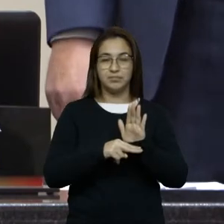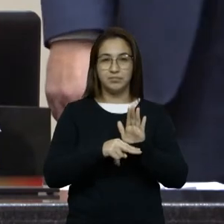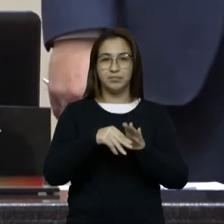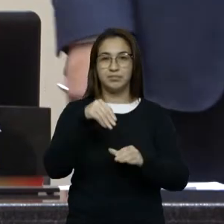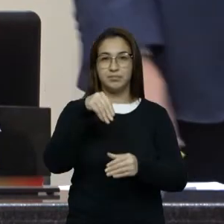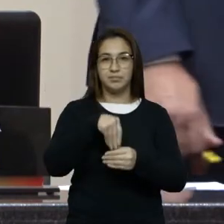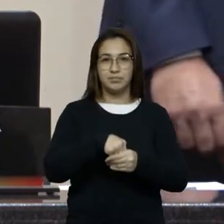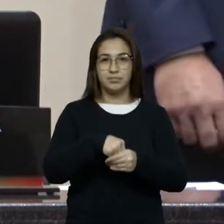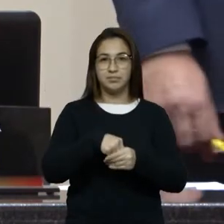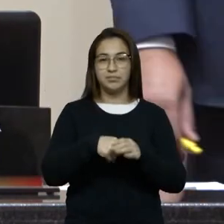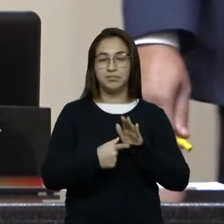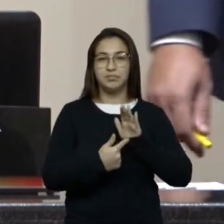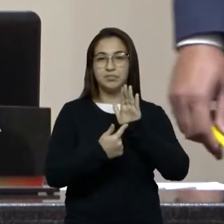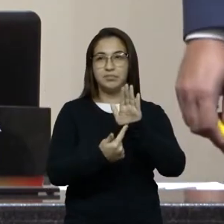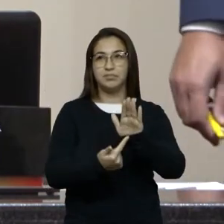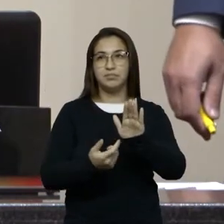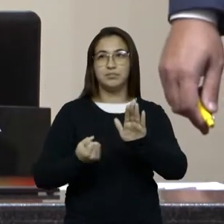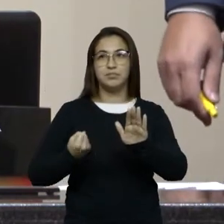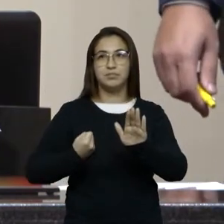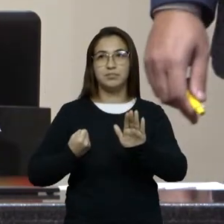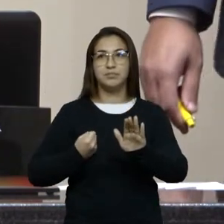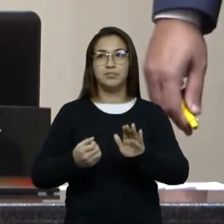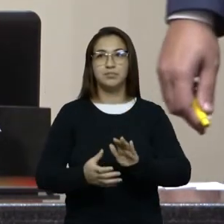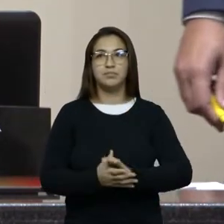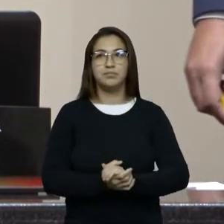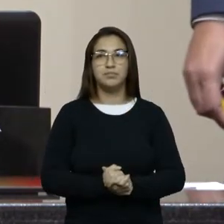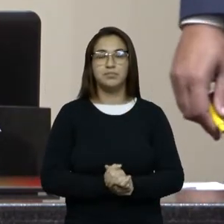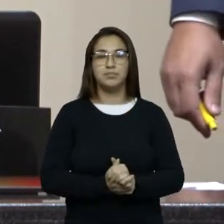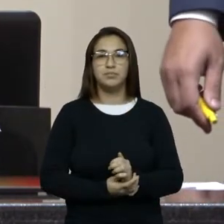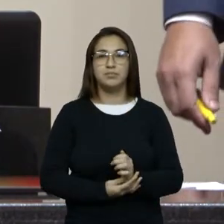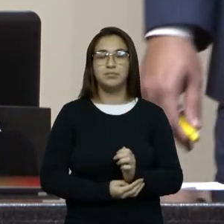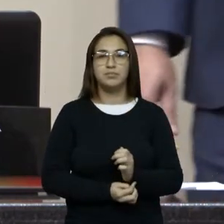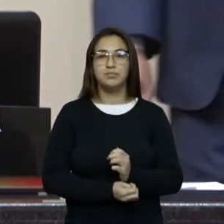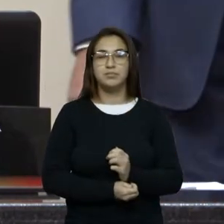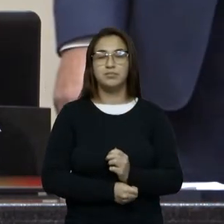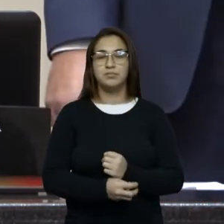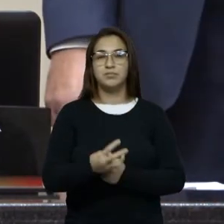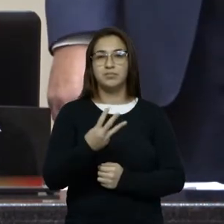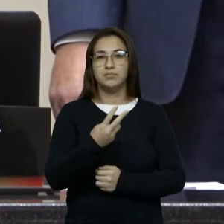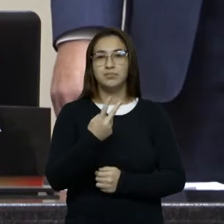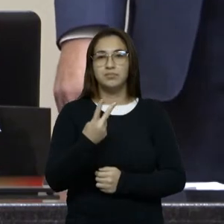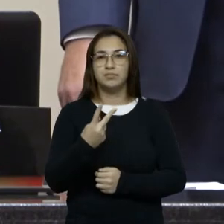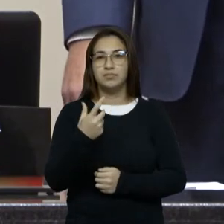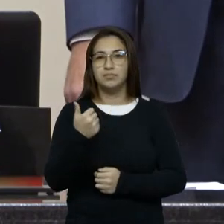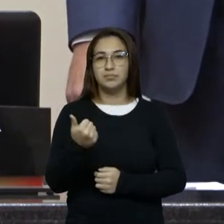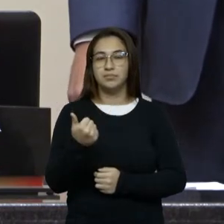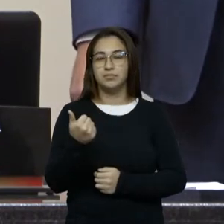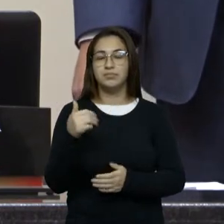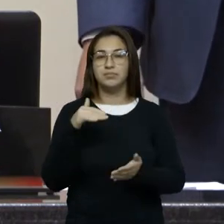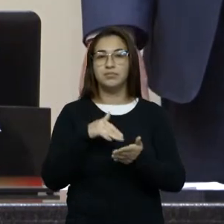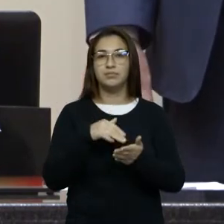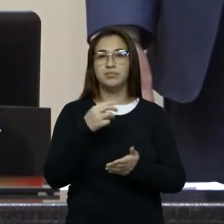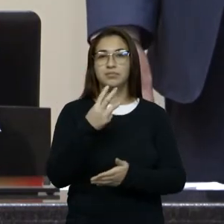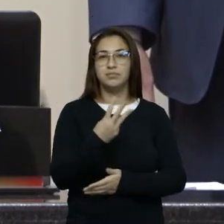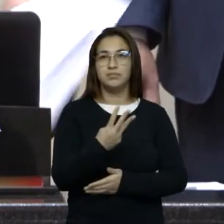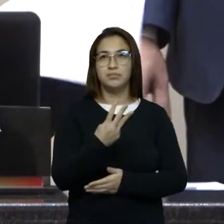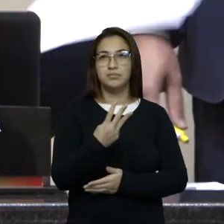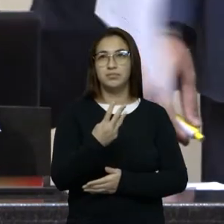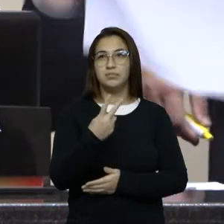determina o regimento interno e as seguintes indicações indicação 321 a 326